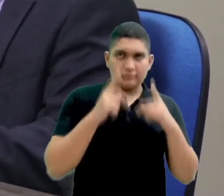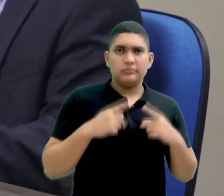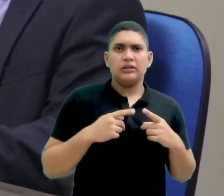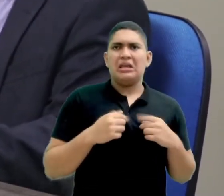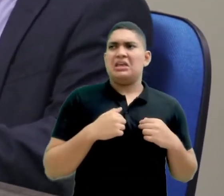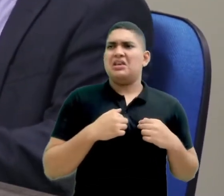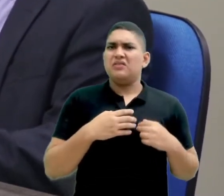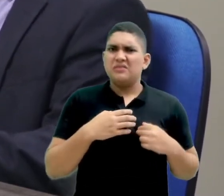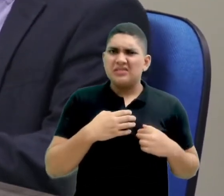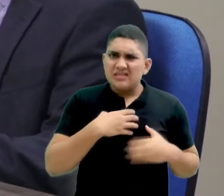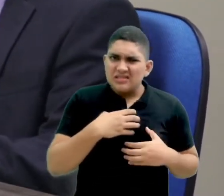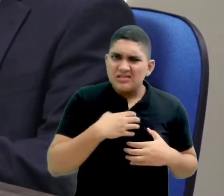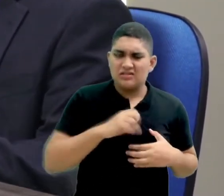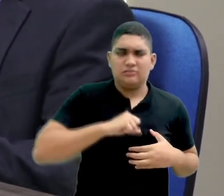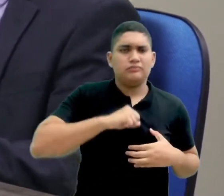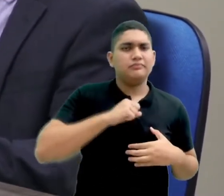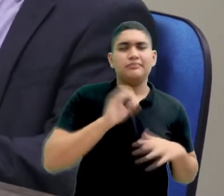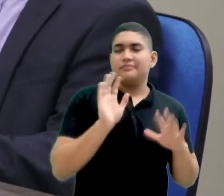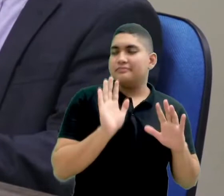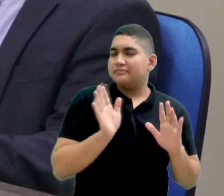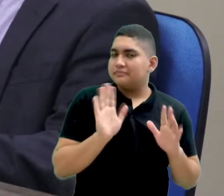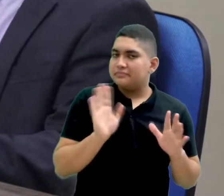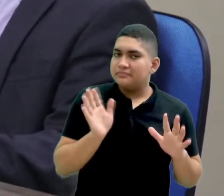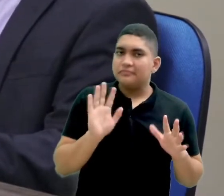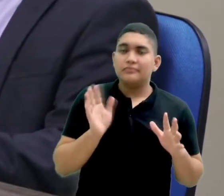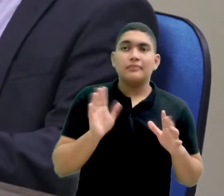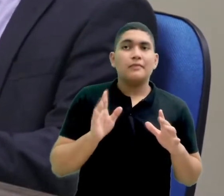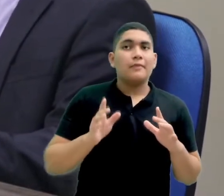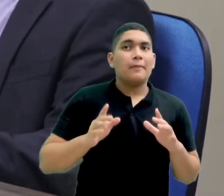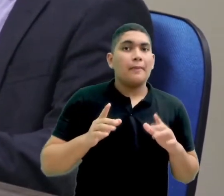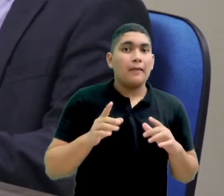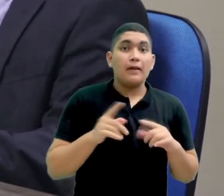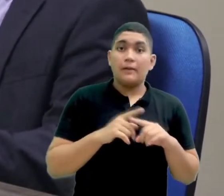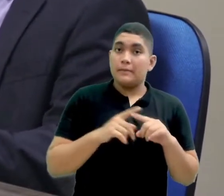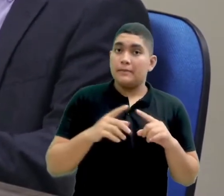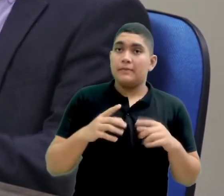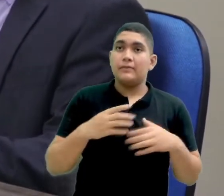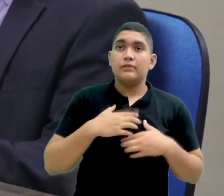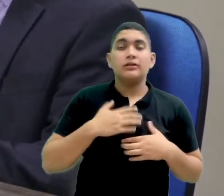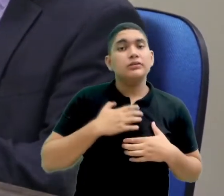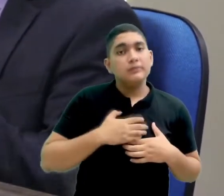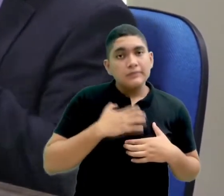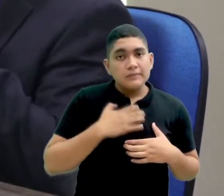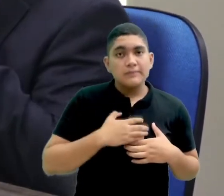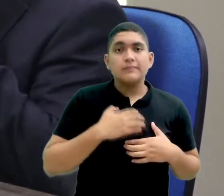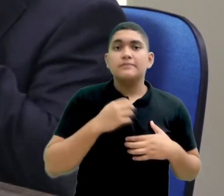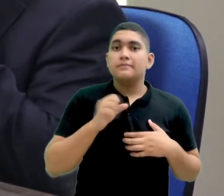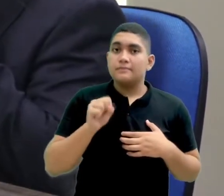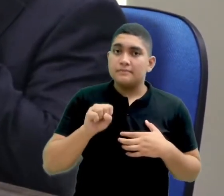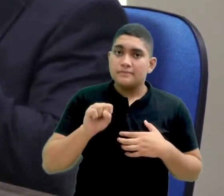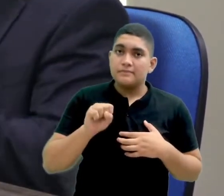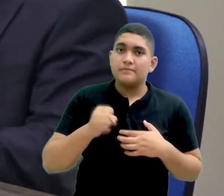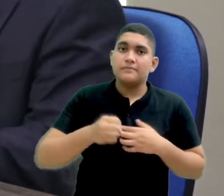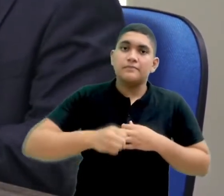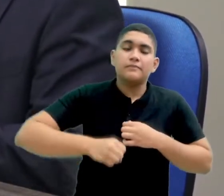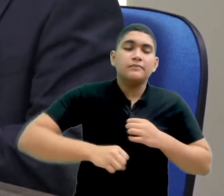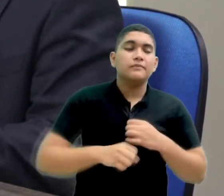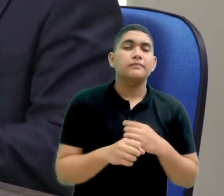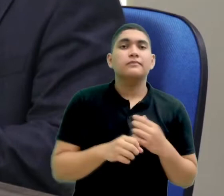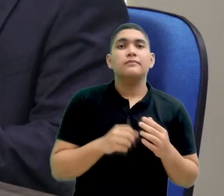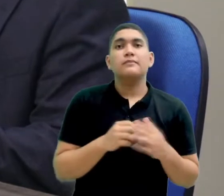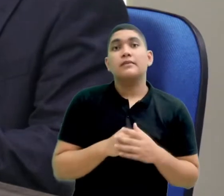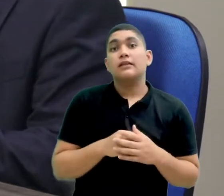forma alguma, queridos. Então não cabe a nós nutrir esse tipo de sentimento. E só uma questão,